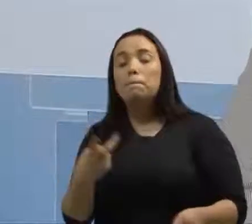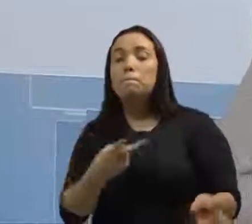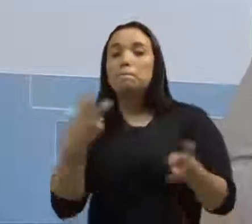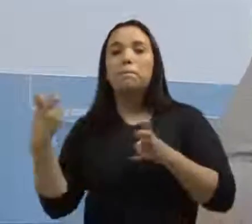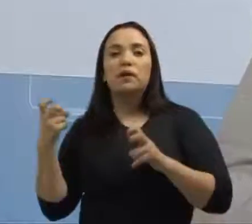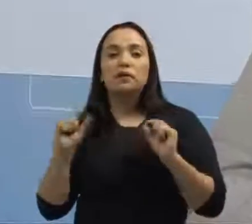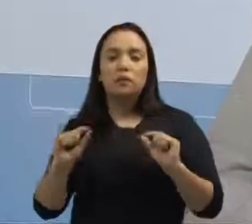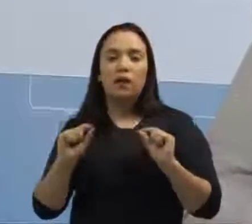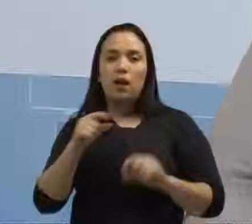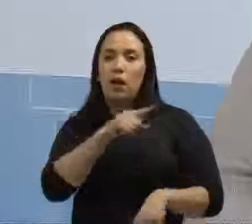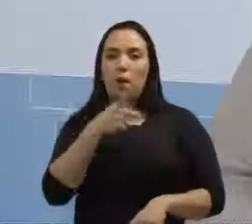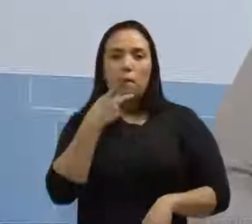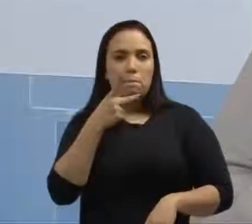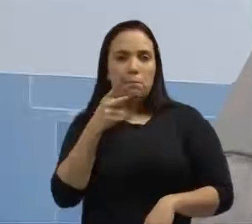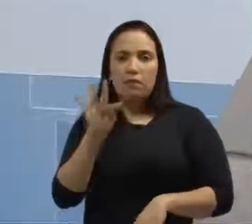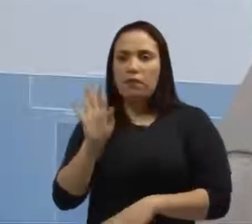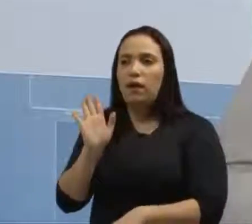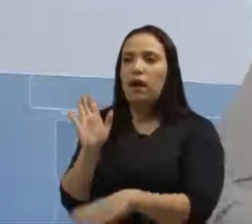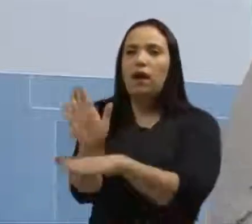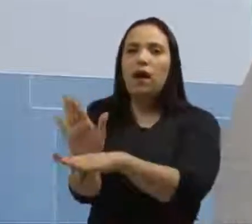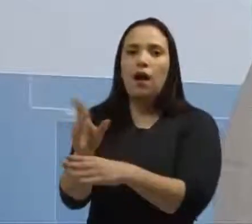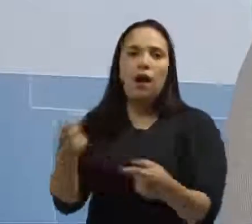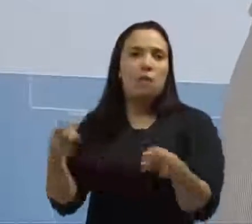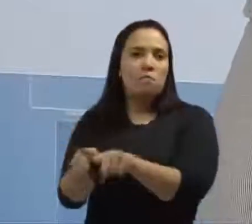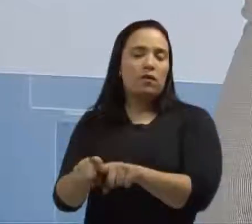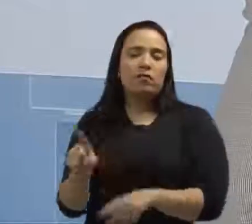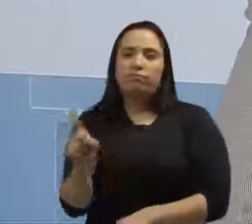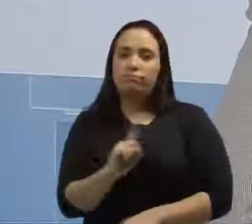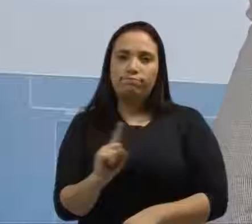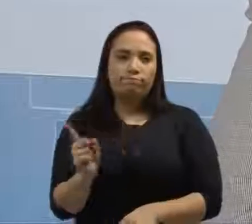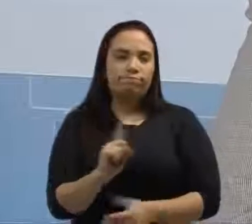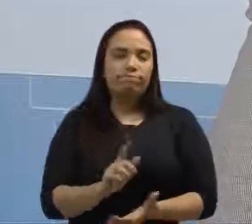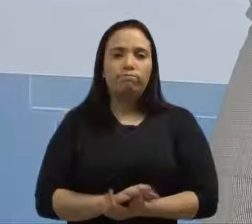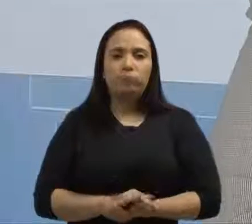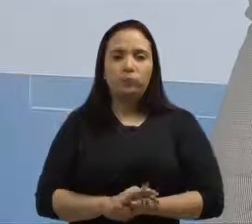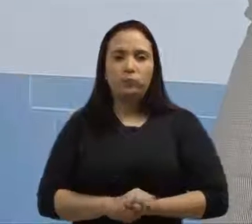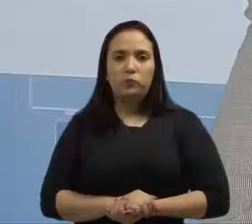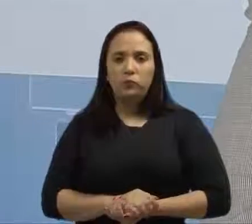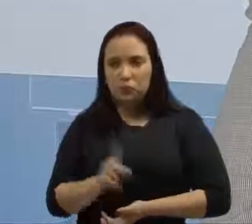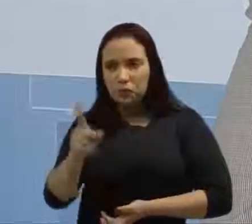identificou tardiamente que jamais teria esse apoio. Né?